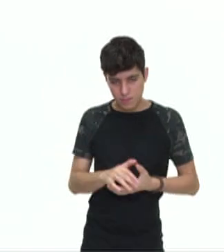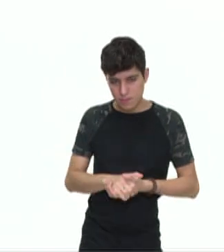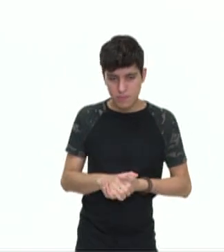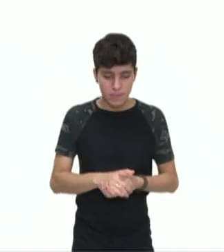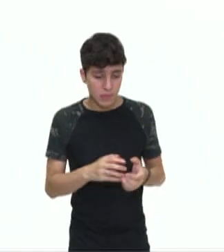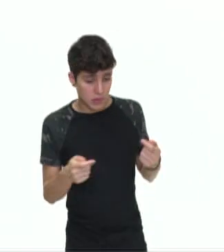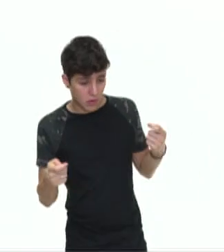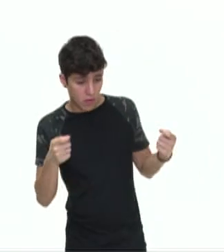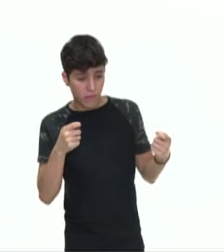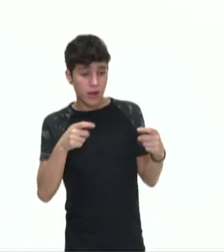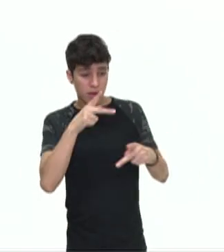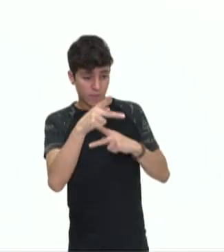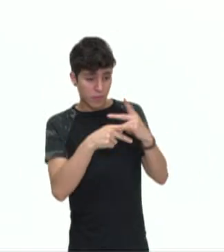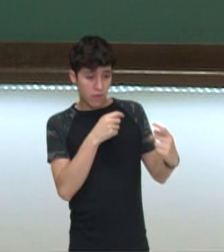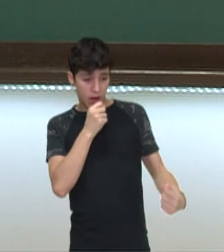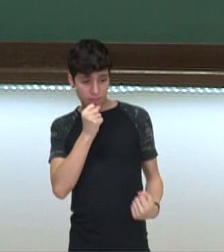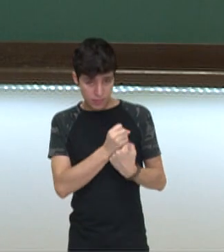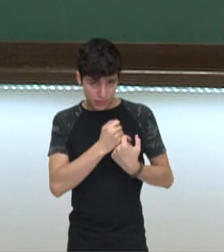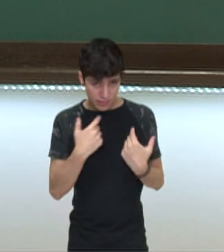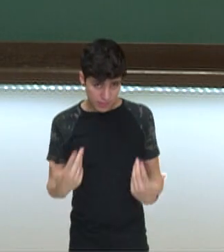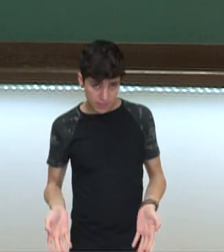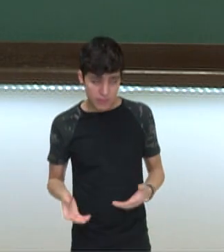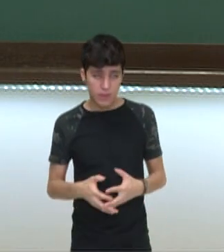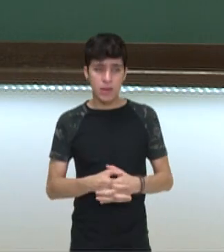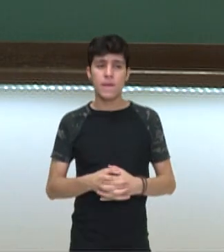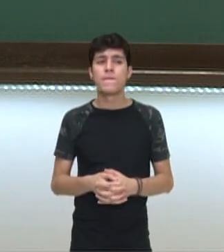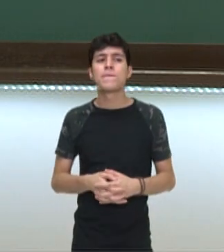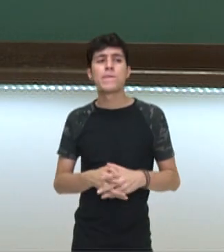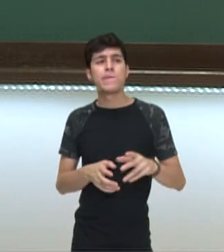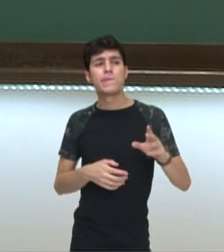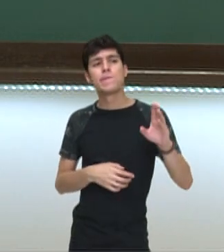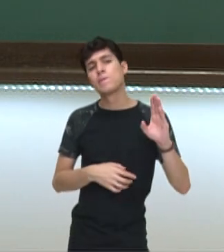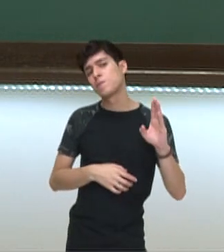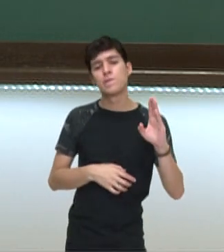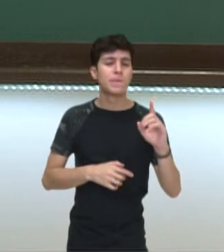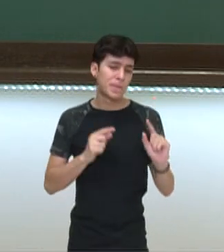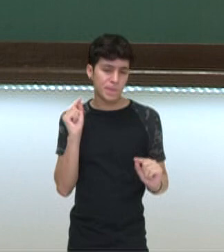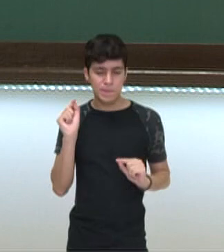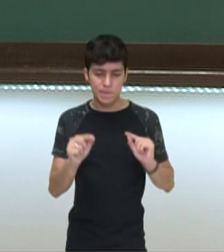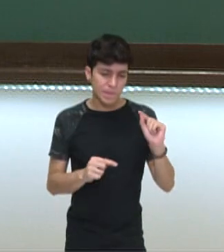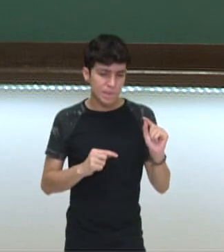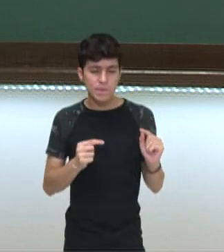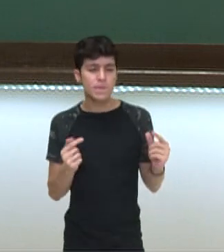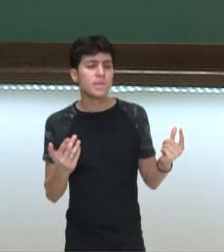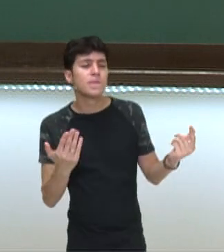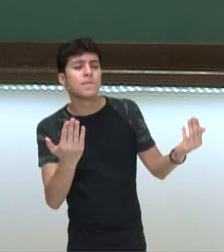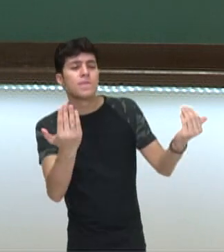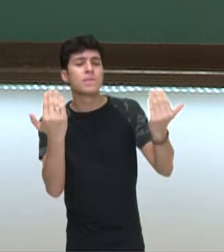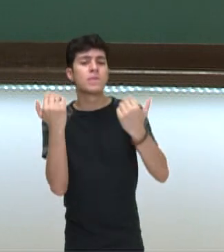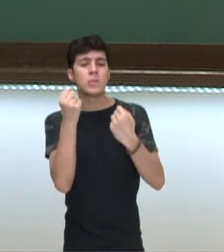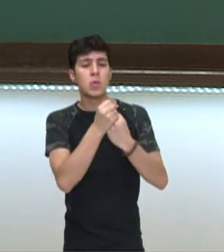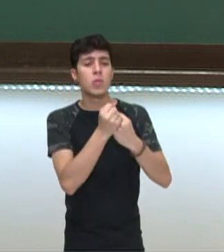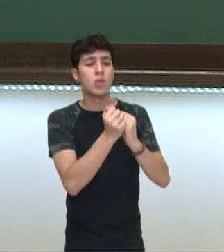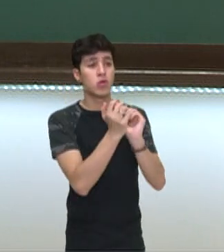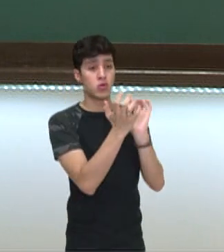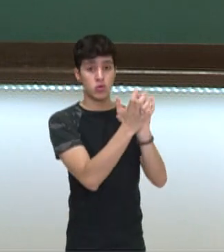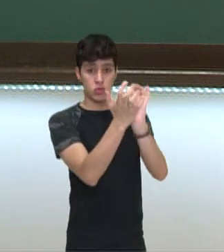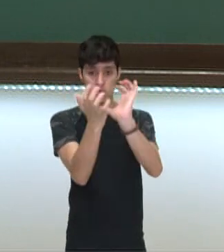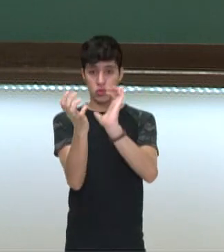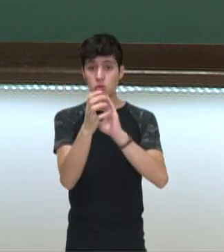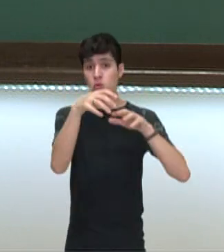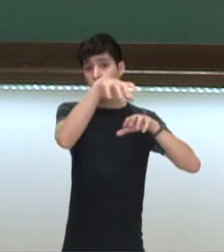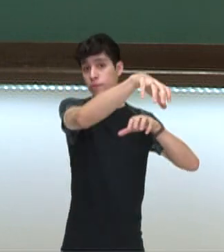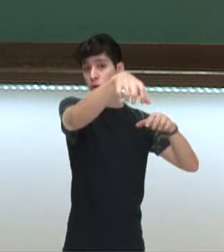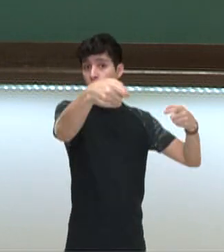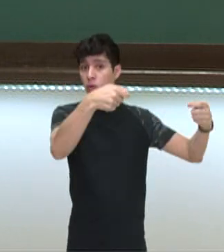governar com a adesão do povo, adesão popular? Ou, letra B, atrair o apoio das oligarquias regionais